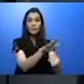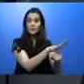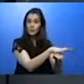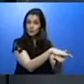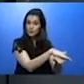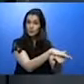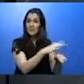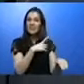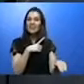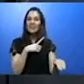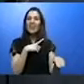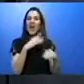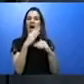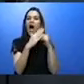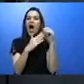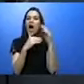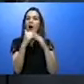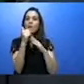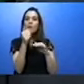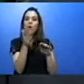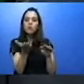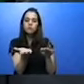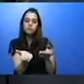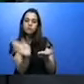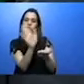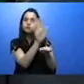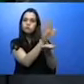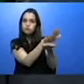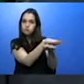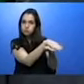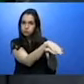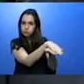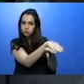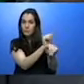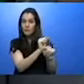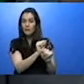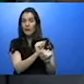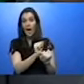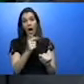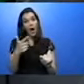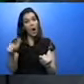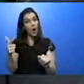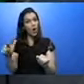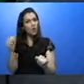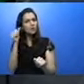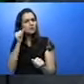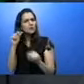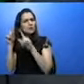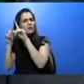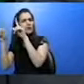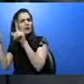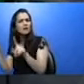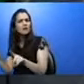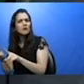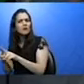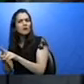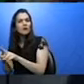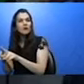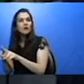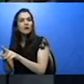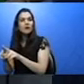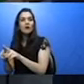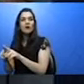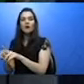tem uma das mãos sobre a outra, enquanto a La Donna Velata não, tá? Ela está com uma mão mais em